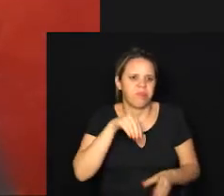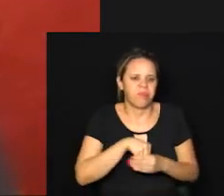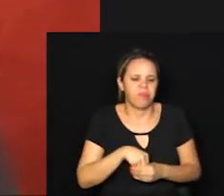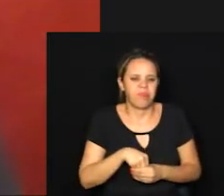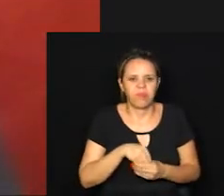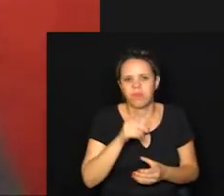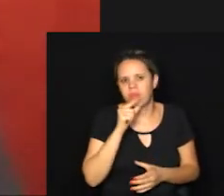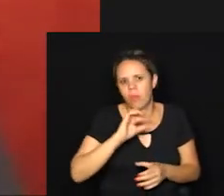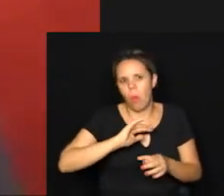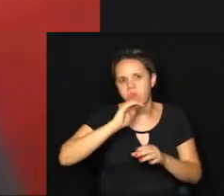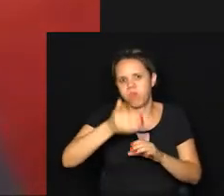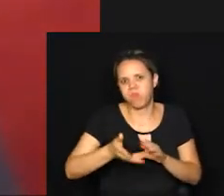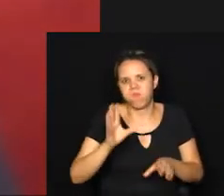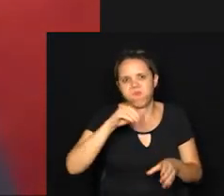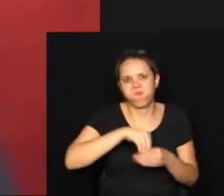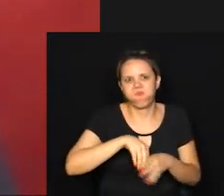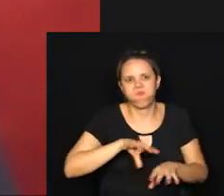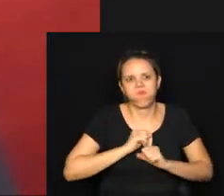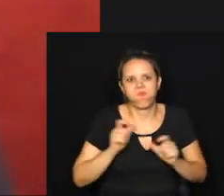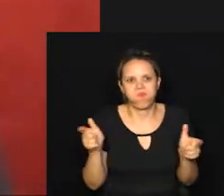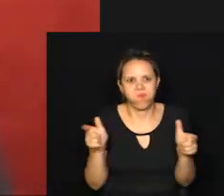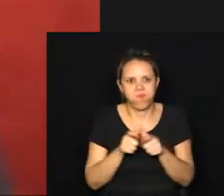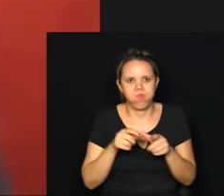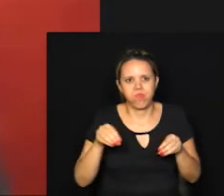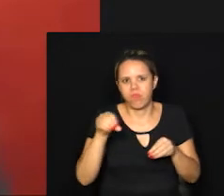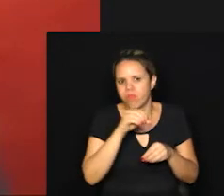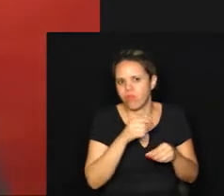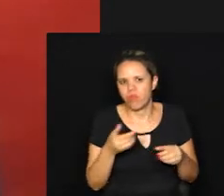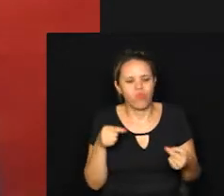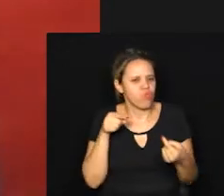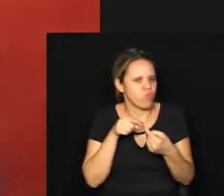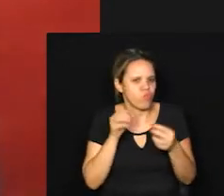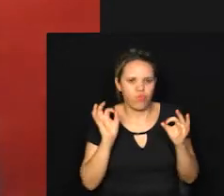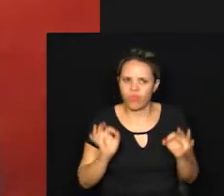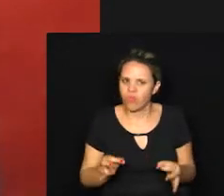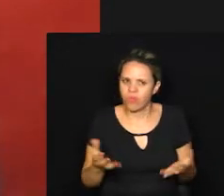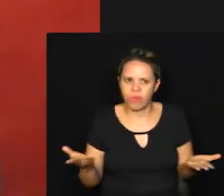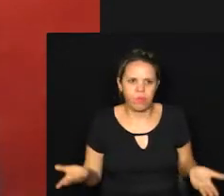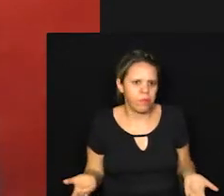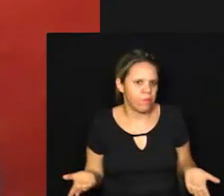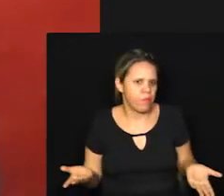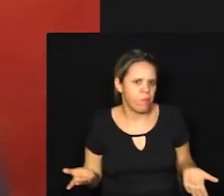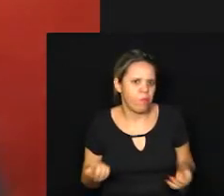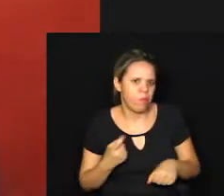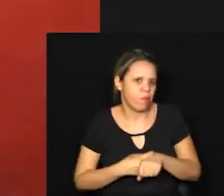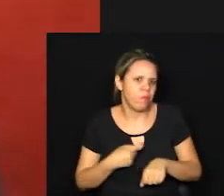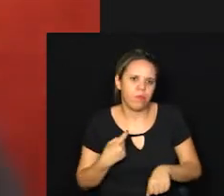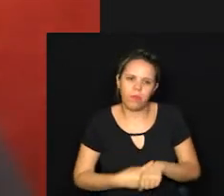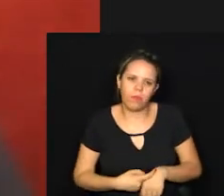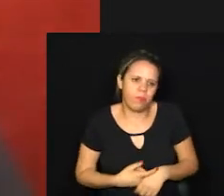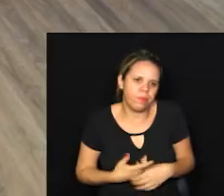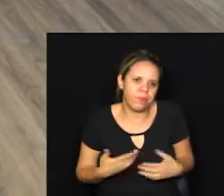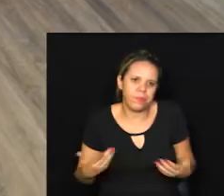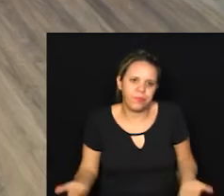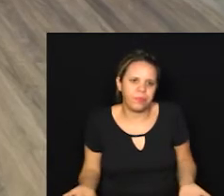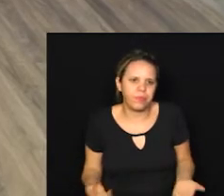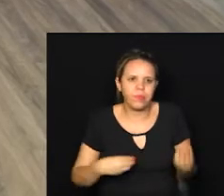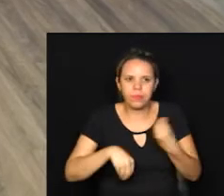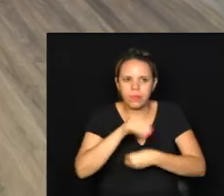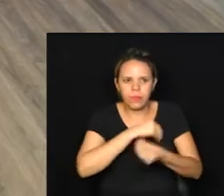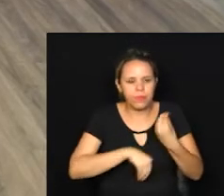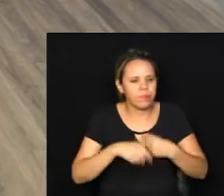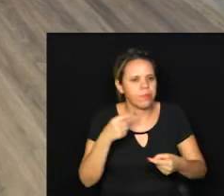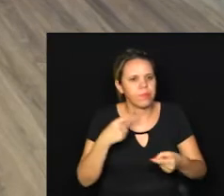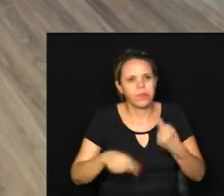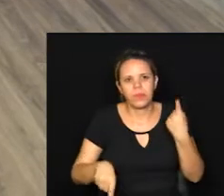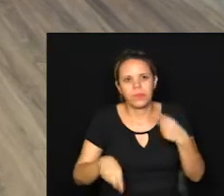água demais, gelatina de menos, não vai chegar no ponto necessário, né, para endurecer. É a mistura que não deu